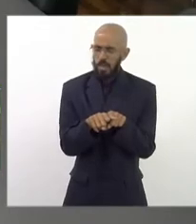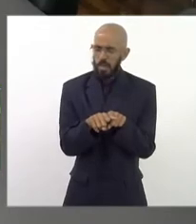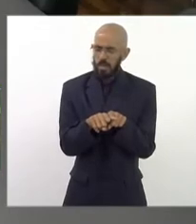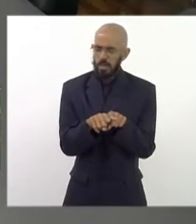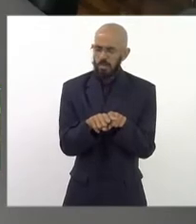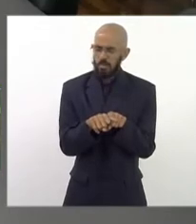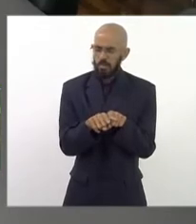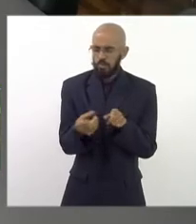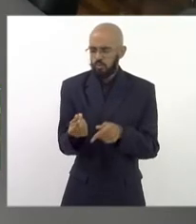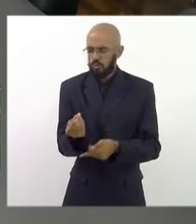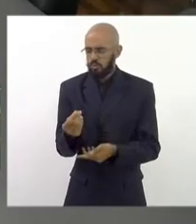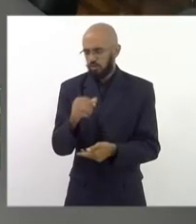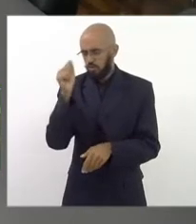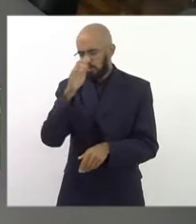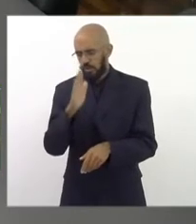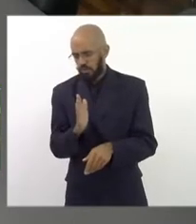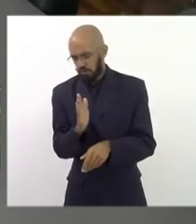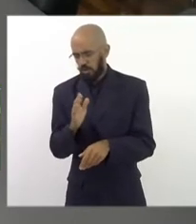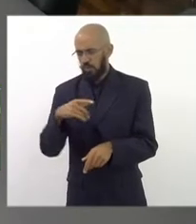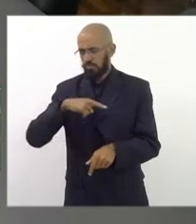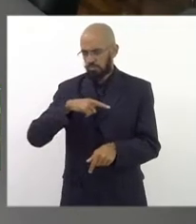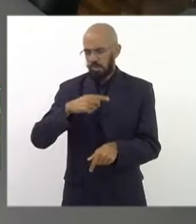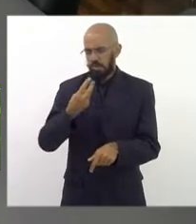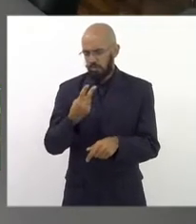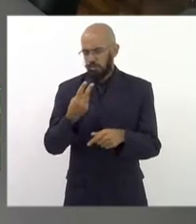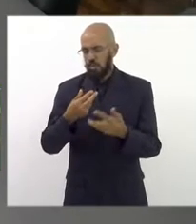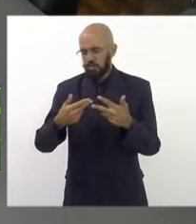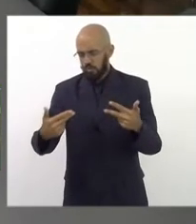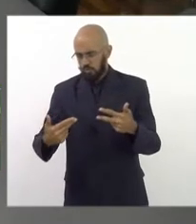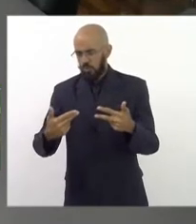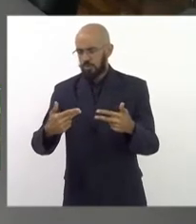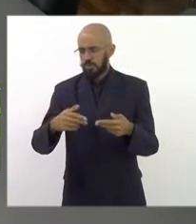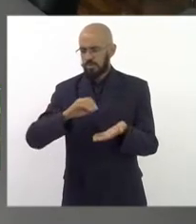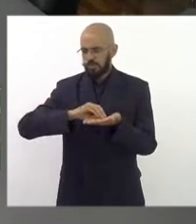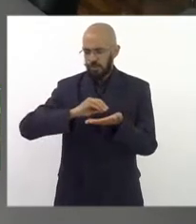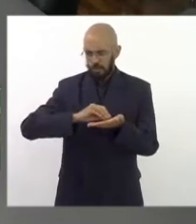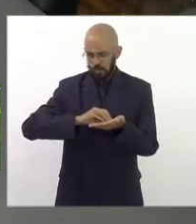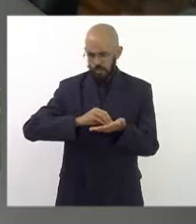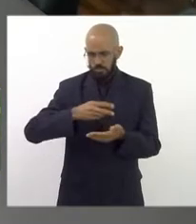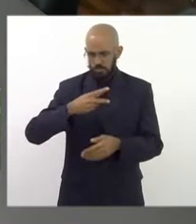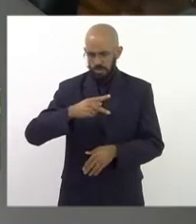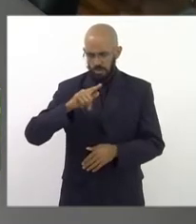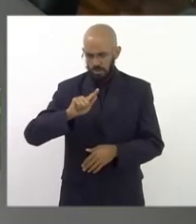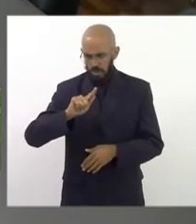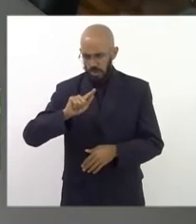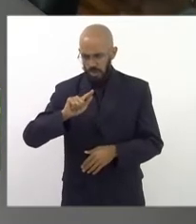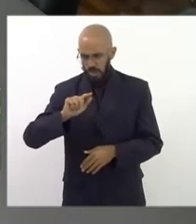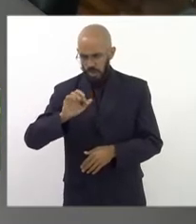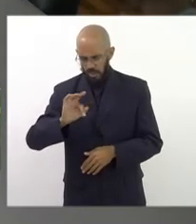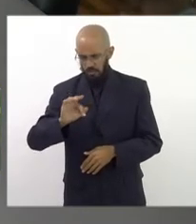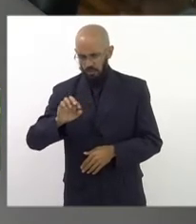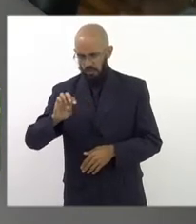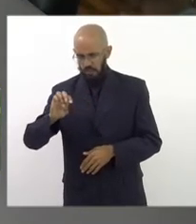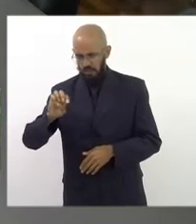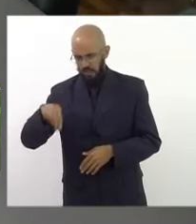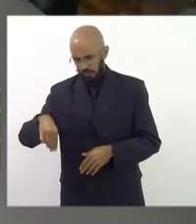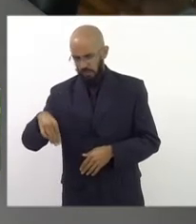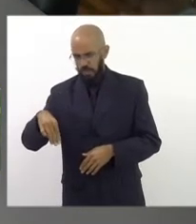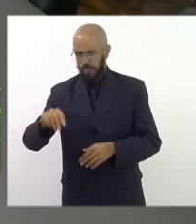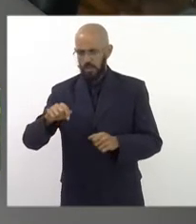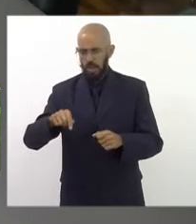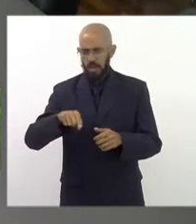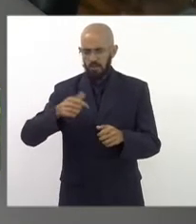Ficaram dois pontos pendentes pela PGFN. A PGFN analisa simplesmente o que